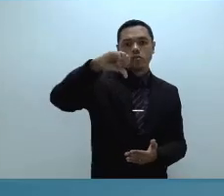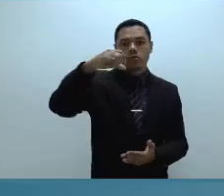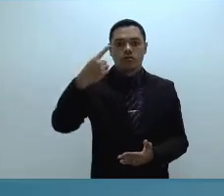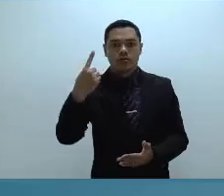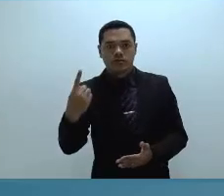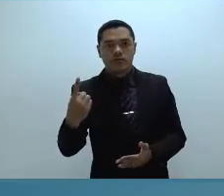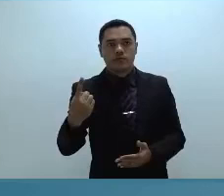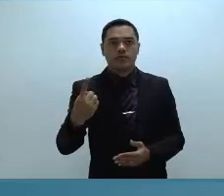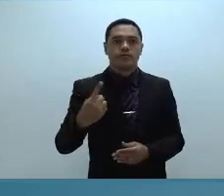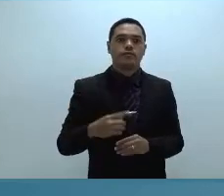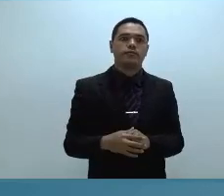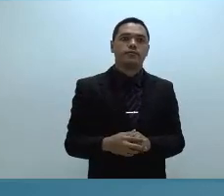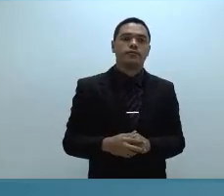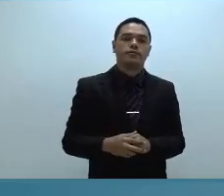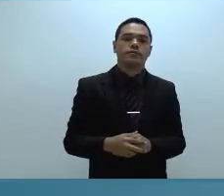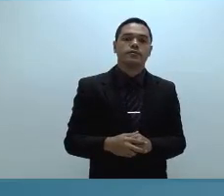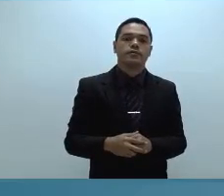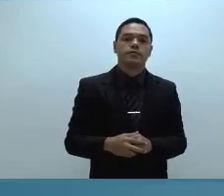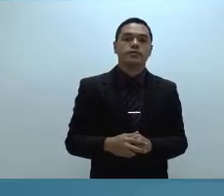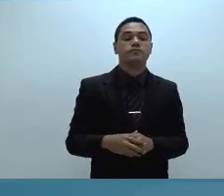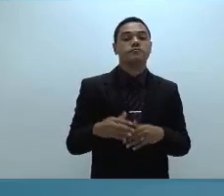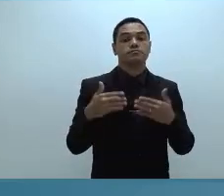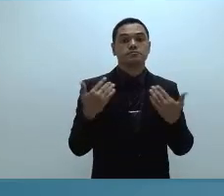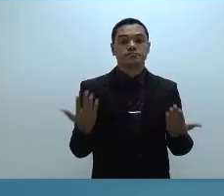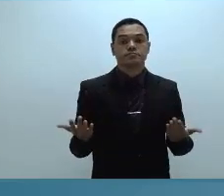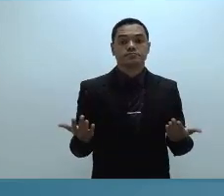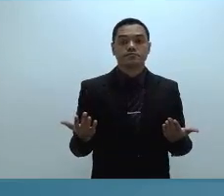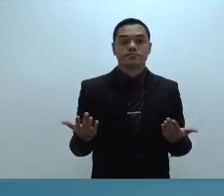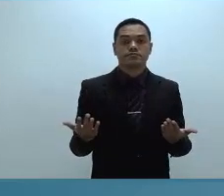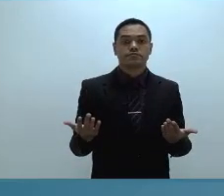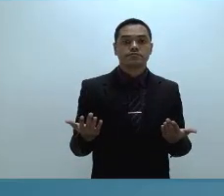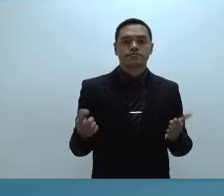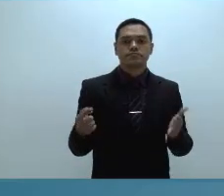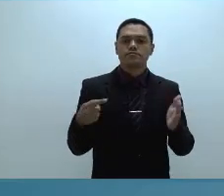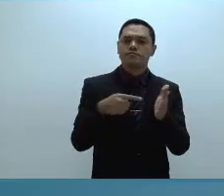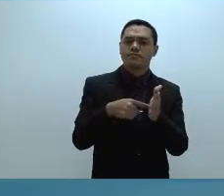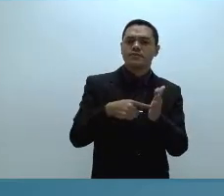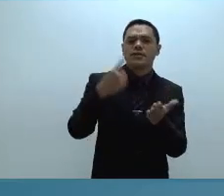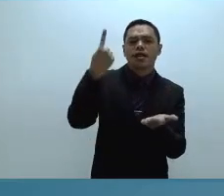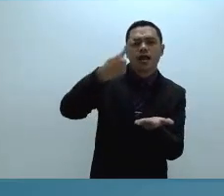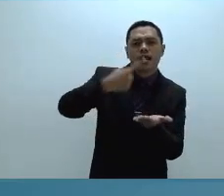este respeito, a própria parte final do acordo